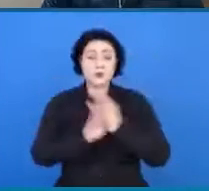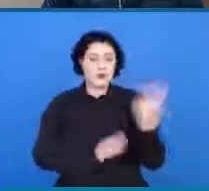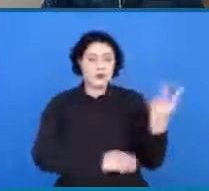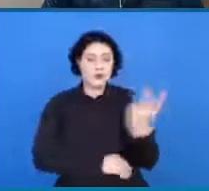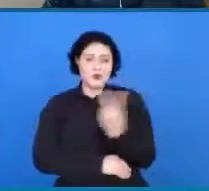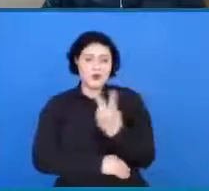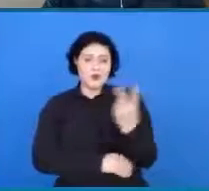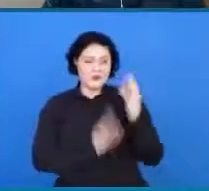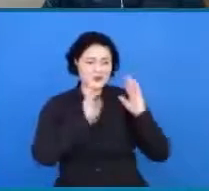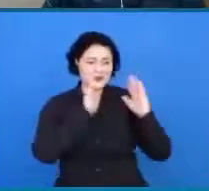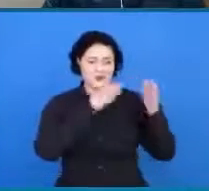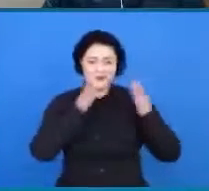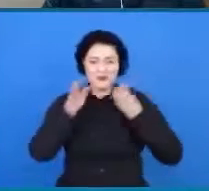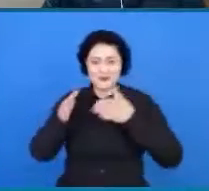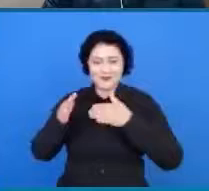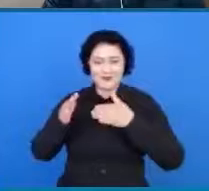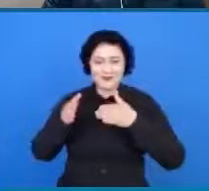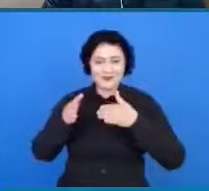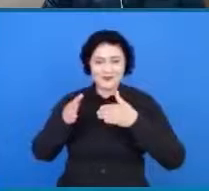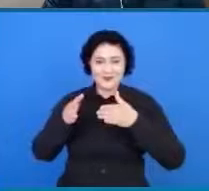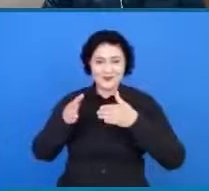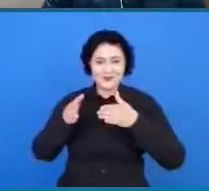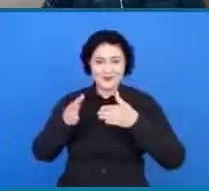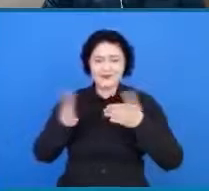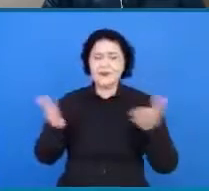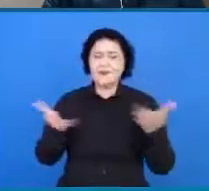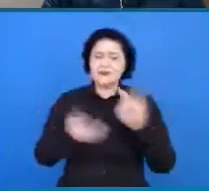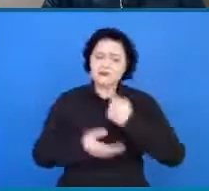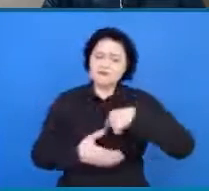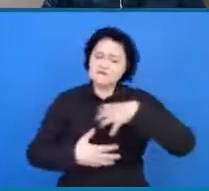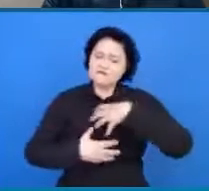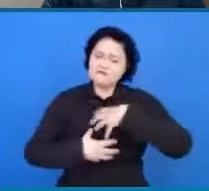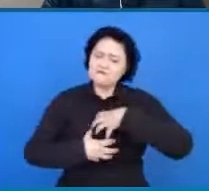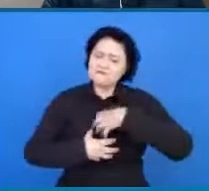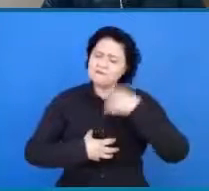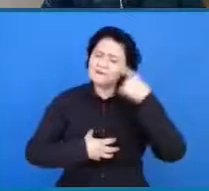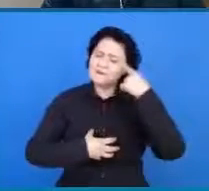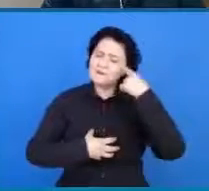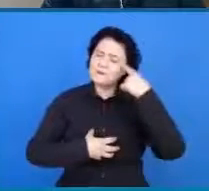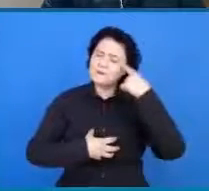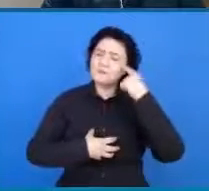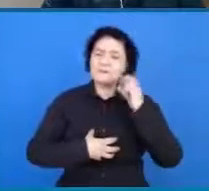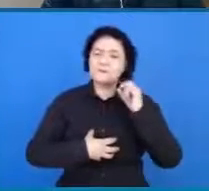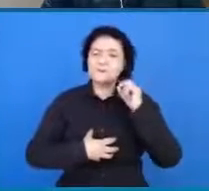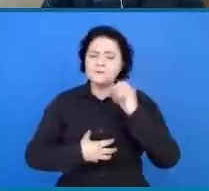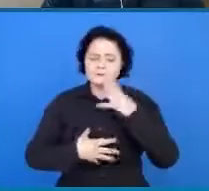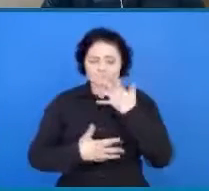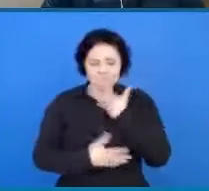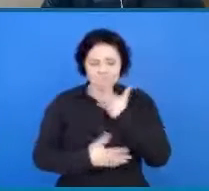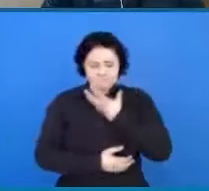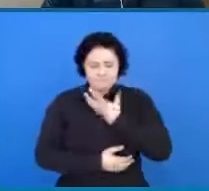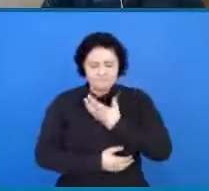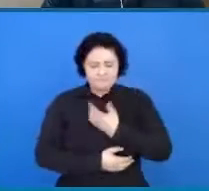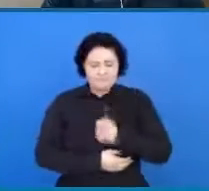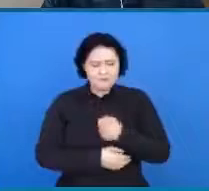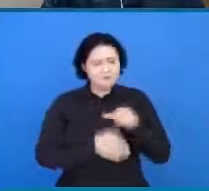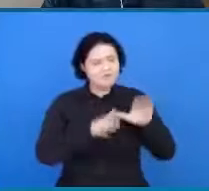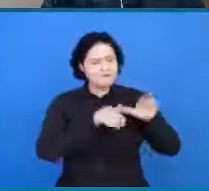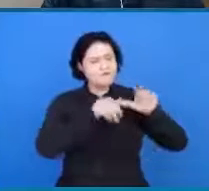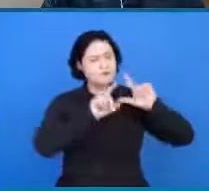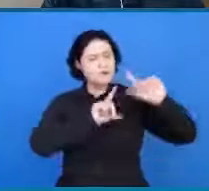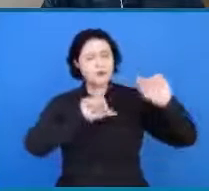dois pontos de vista eu bati nós vez ou outra essas melancolia se das revoadas